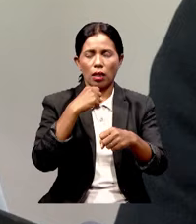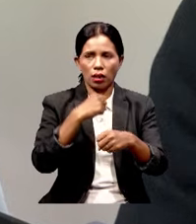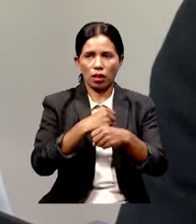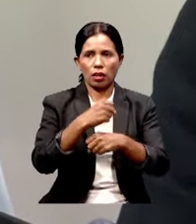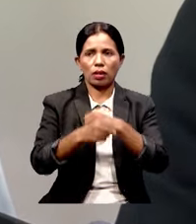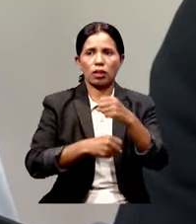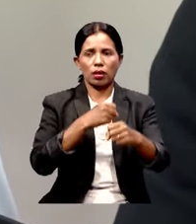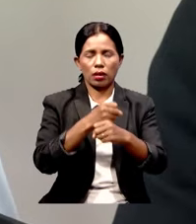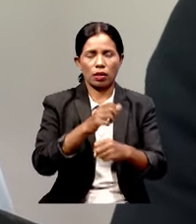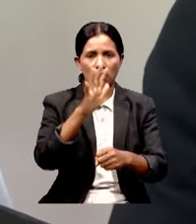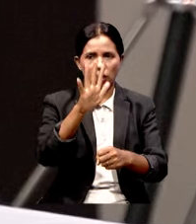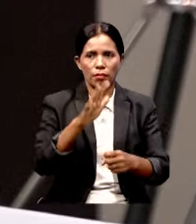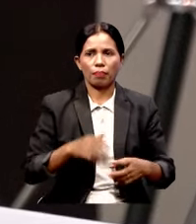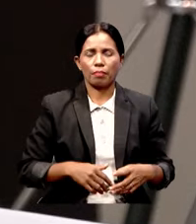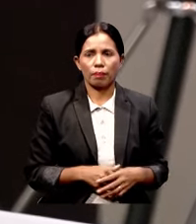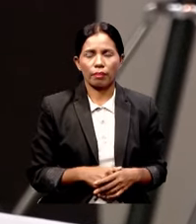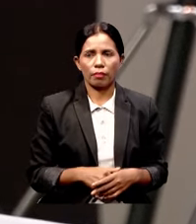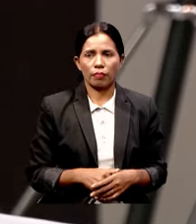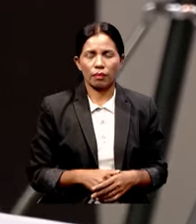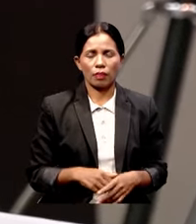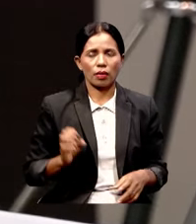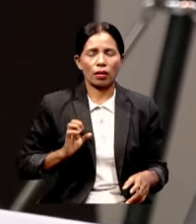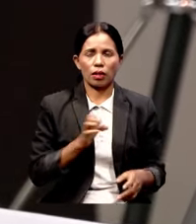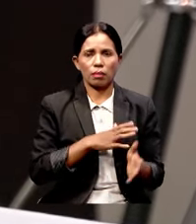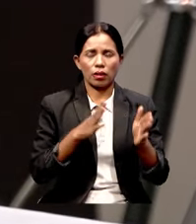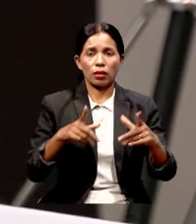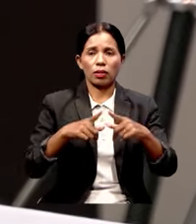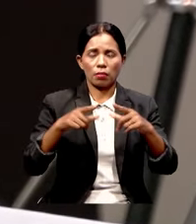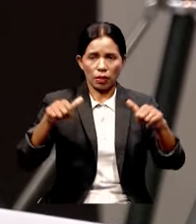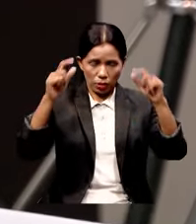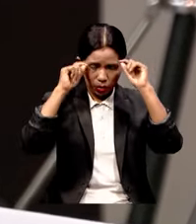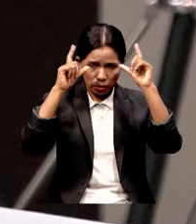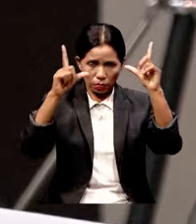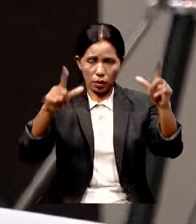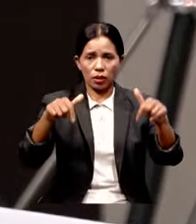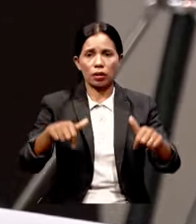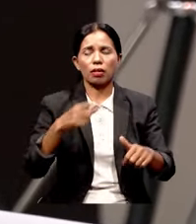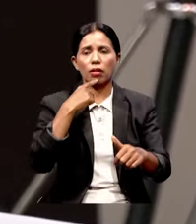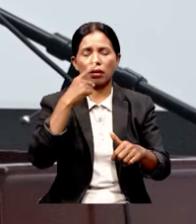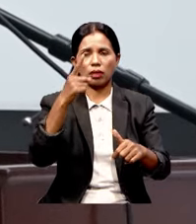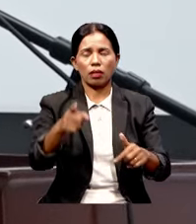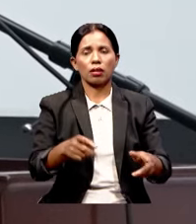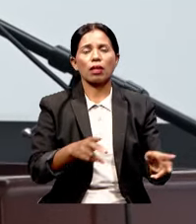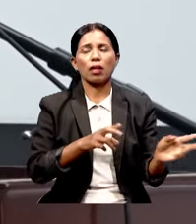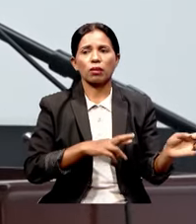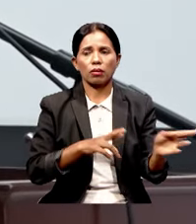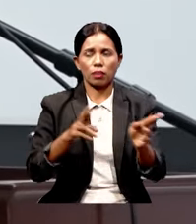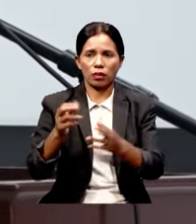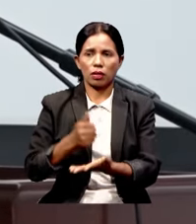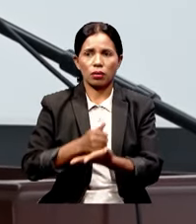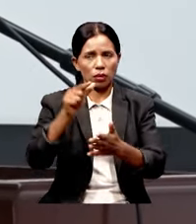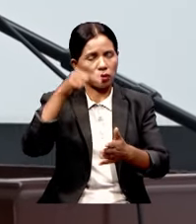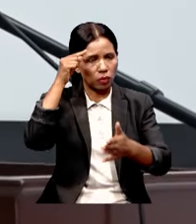tina lima nilaran. Embaixador Japão e Timor-Leste, Tetsuya Kimura Hatone Prontidão, se apoia o